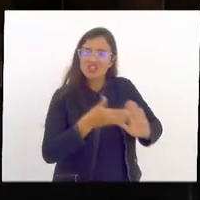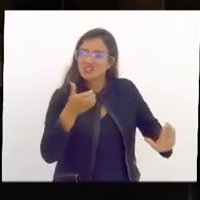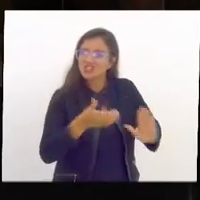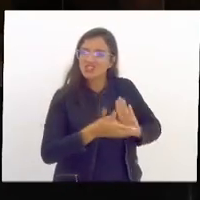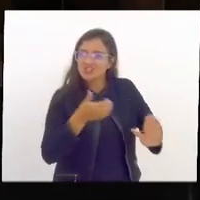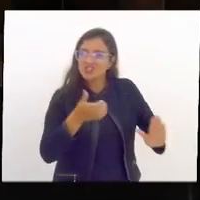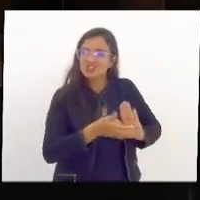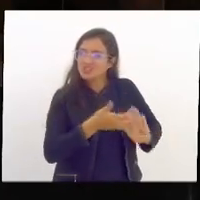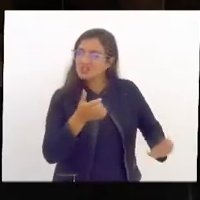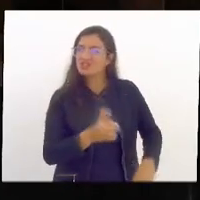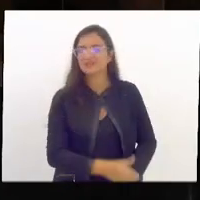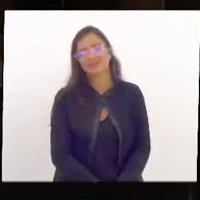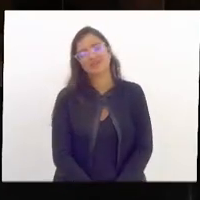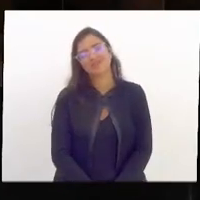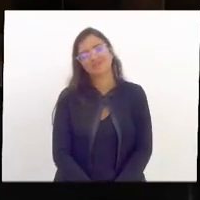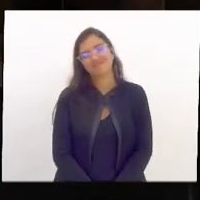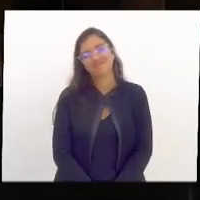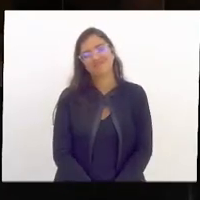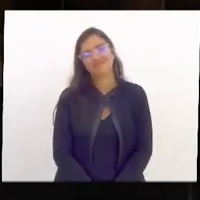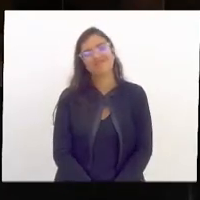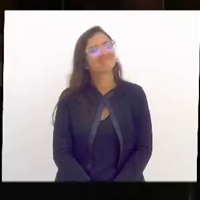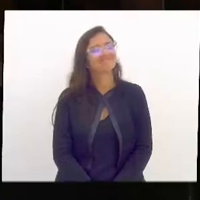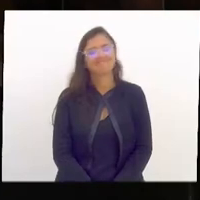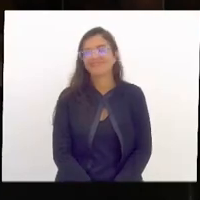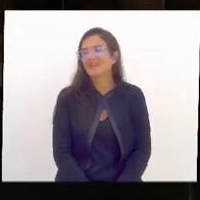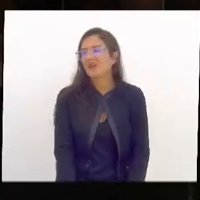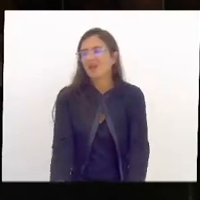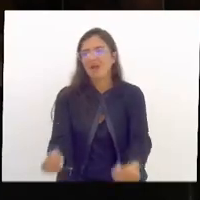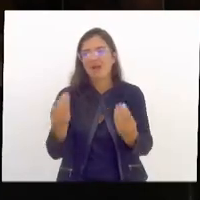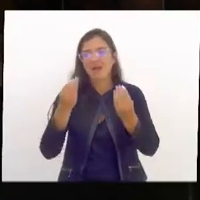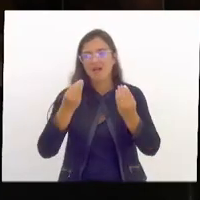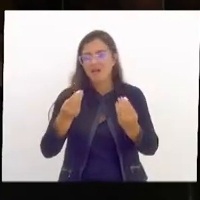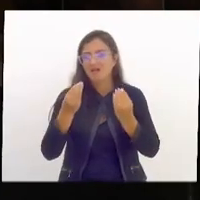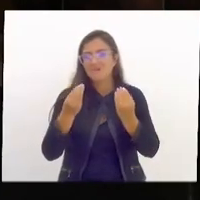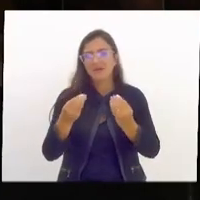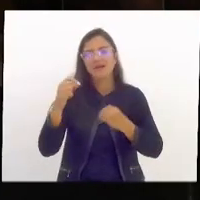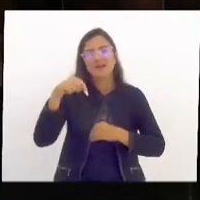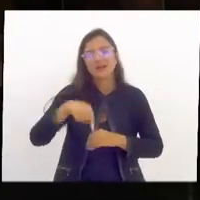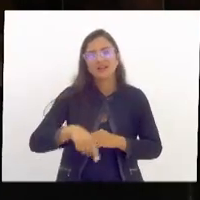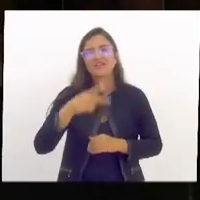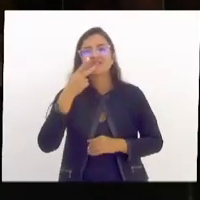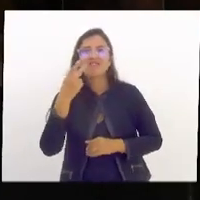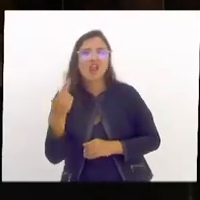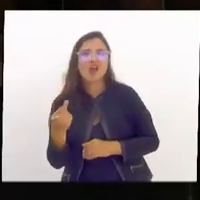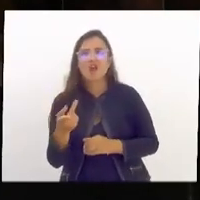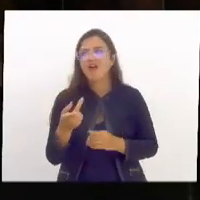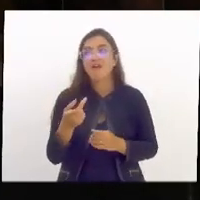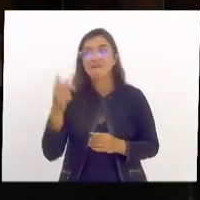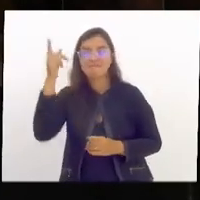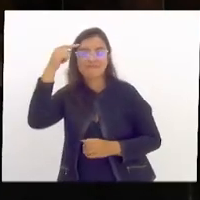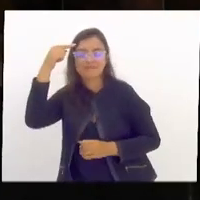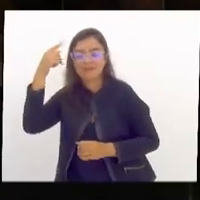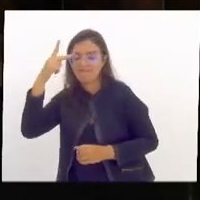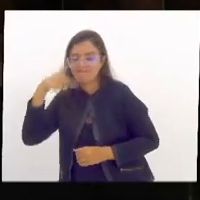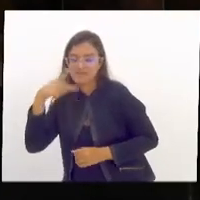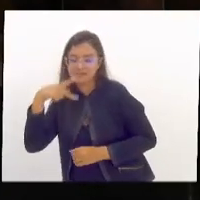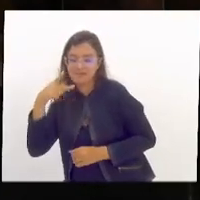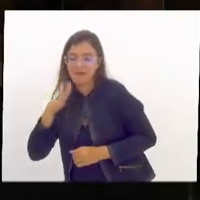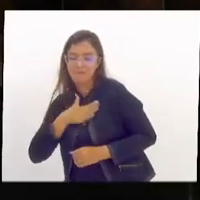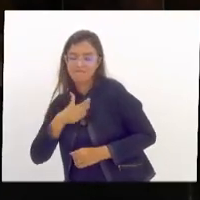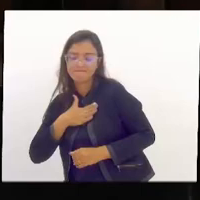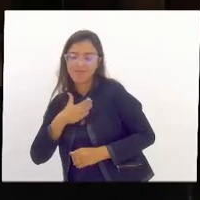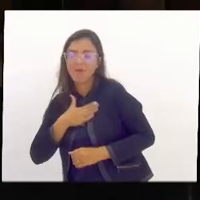Rio de Janeiro. Ou seja, trazer para essa casa possibilidade de legislar em causa própria